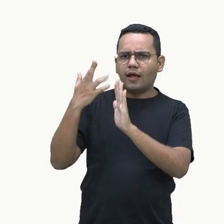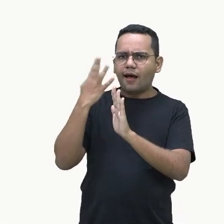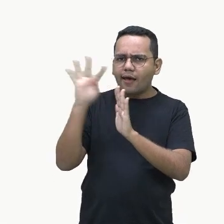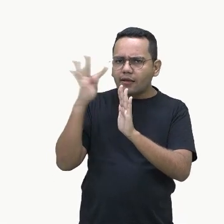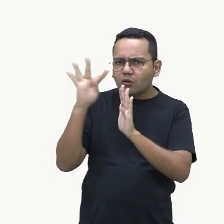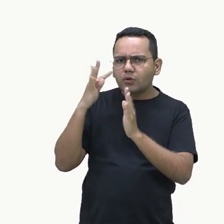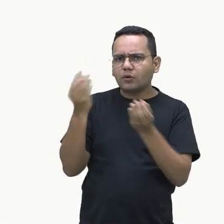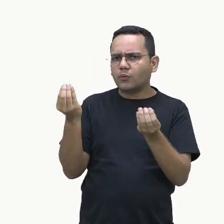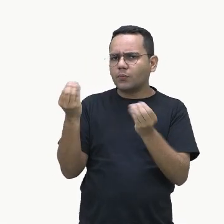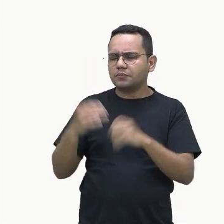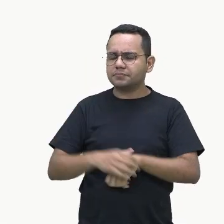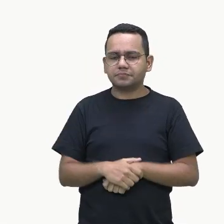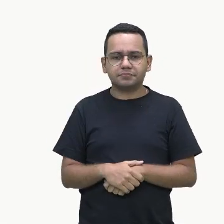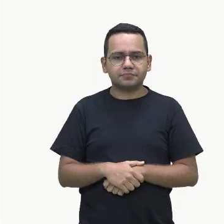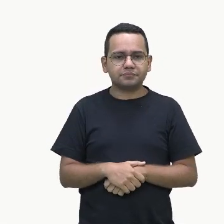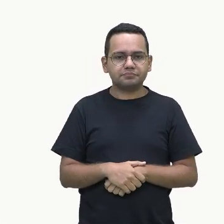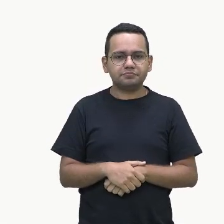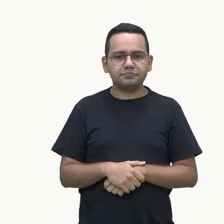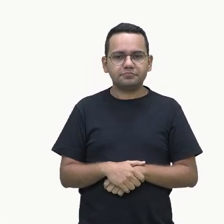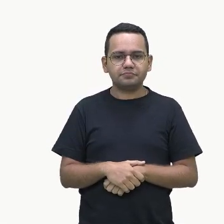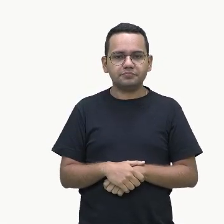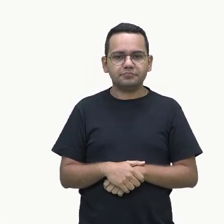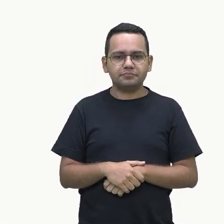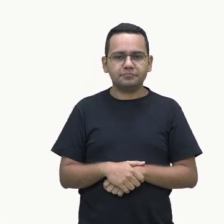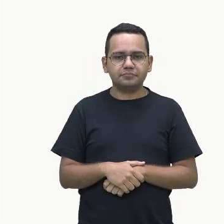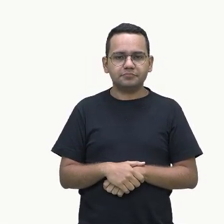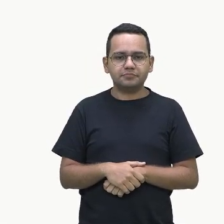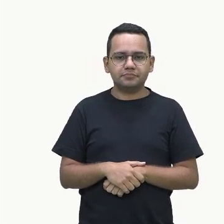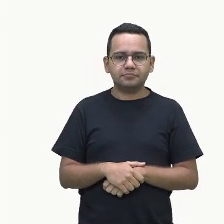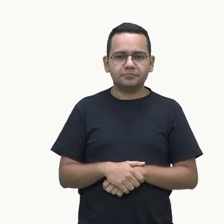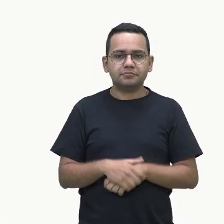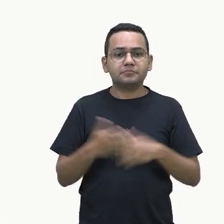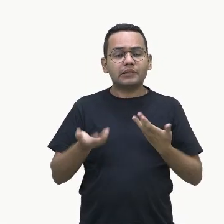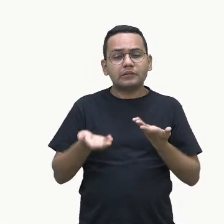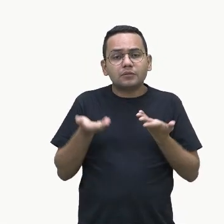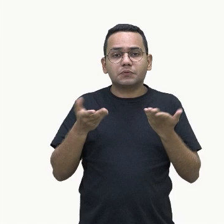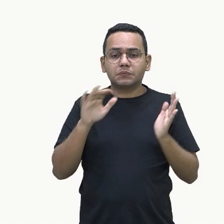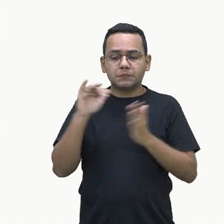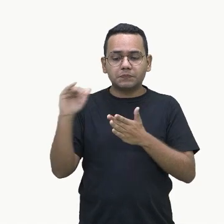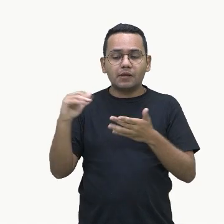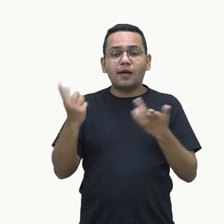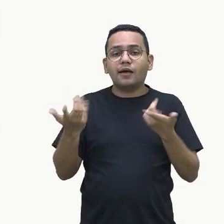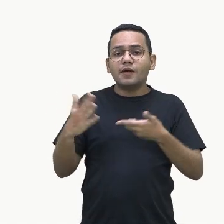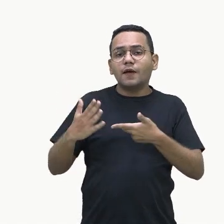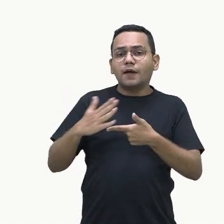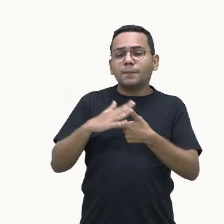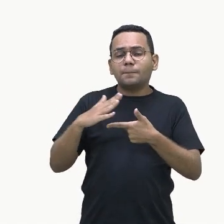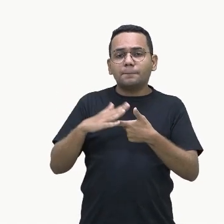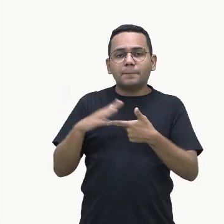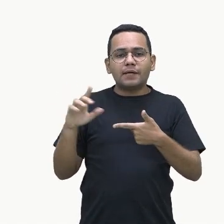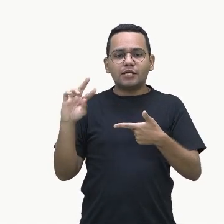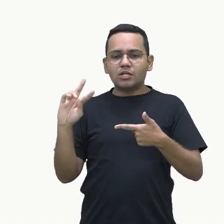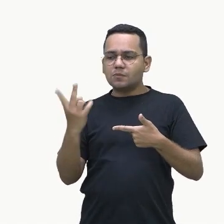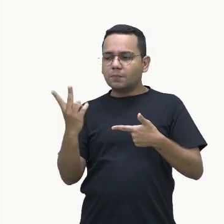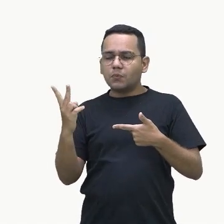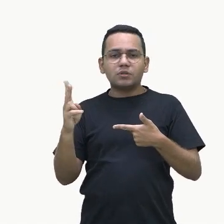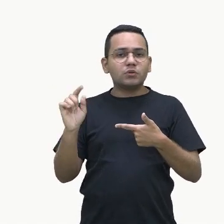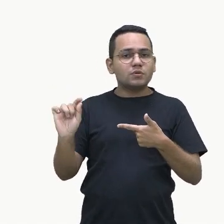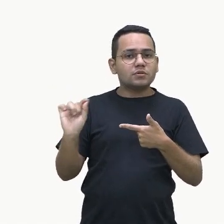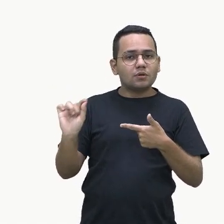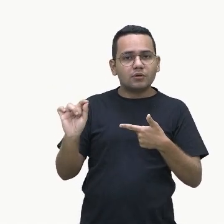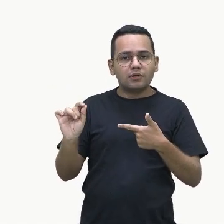Olha, quem é a hipotenusa? A hipotenusa é sempre o lado do meu triângulo que está, né, bem à frente do meu ângulo